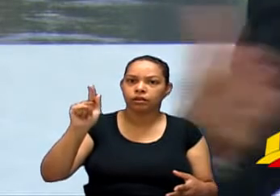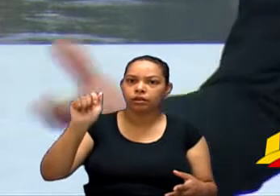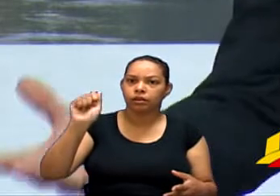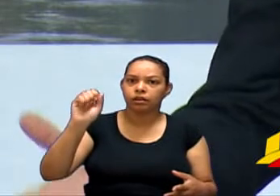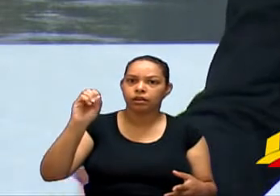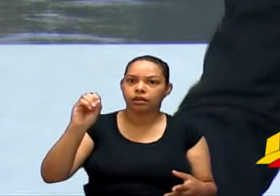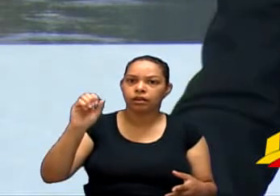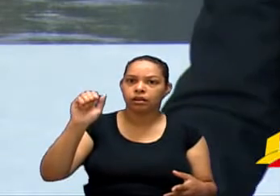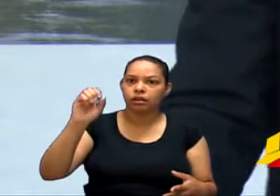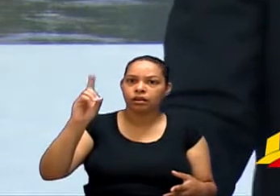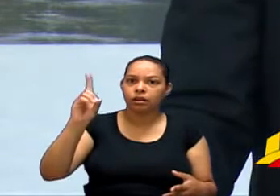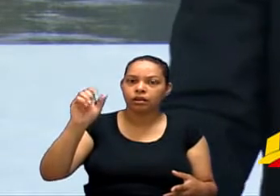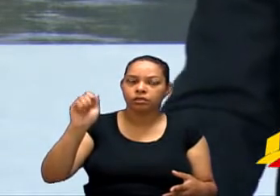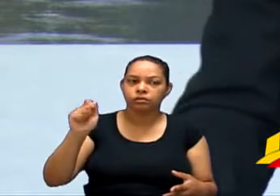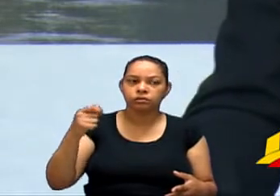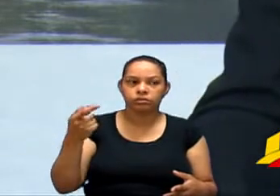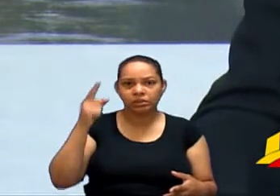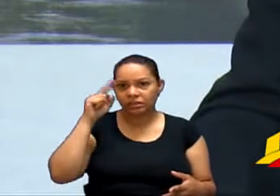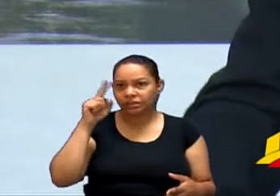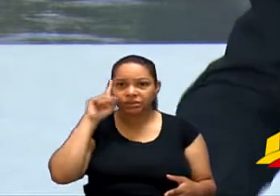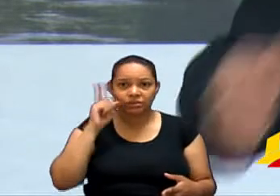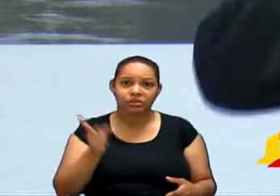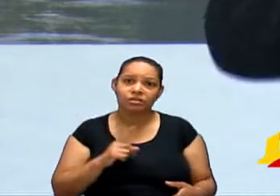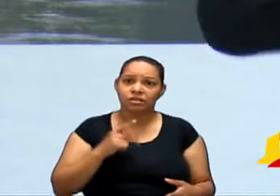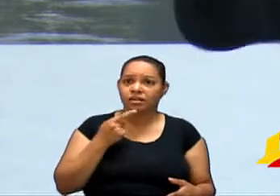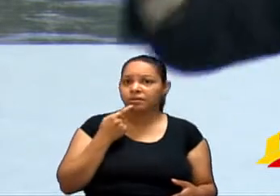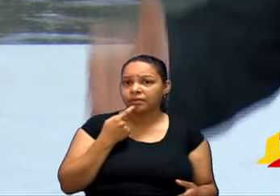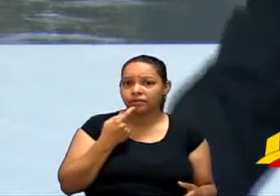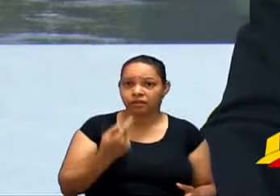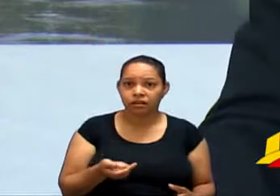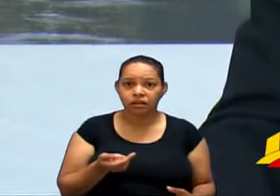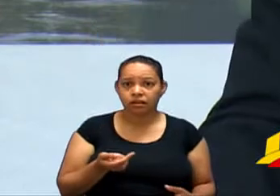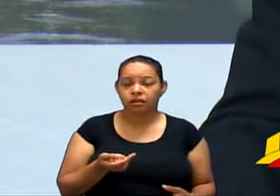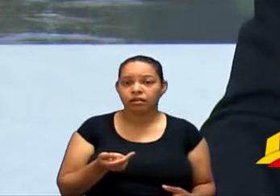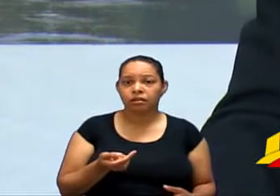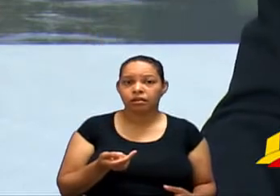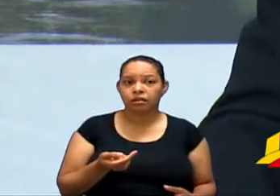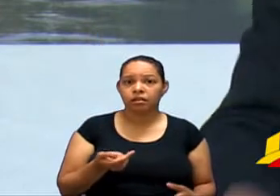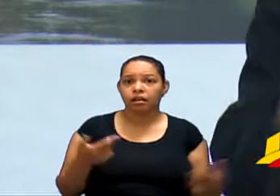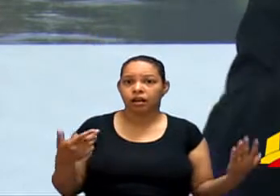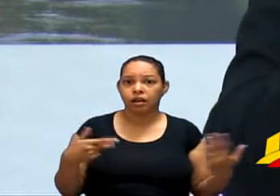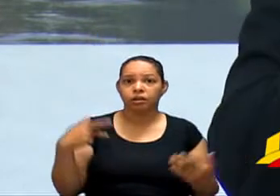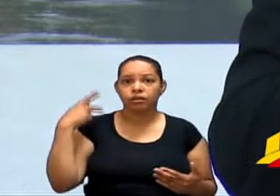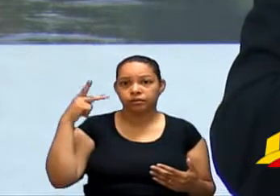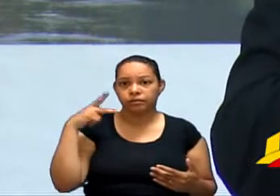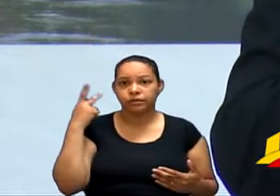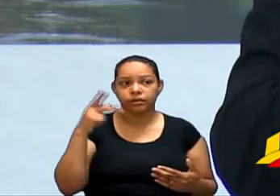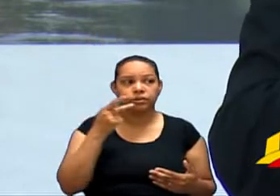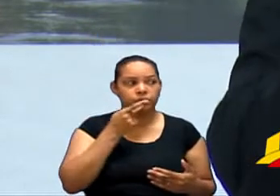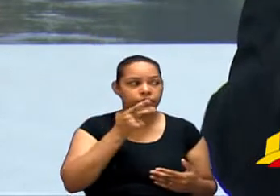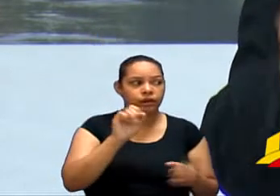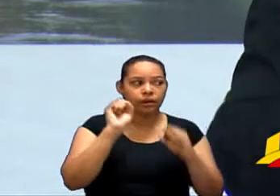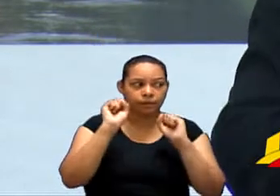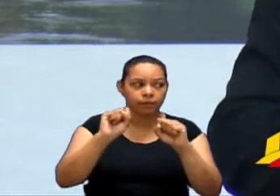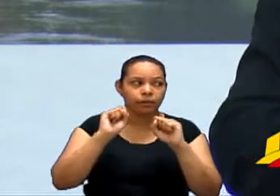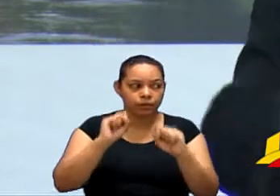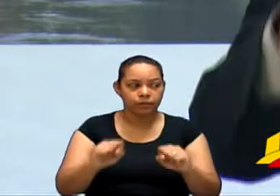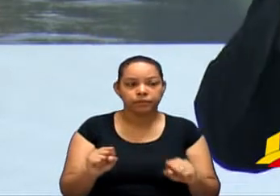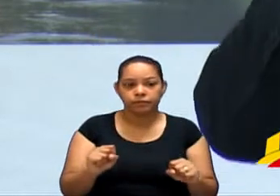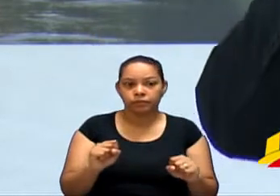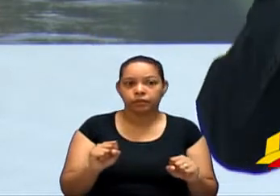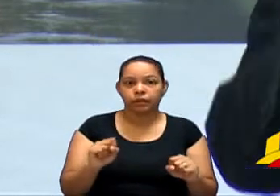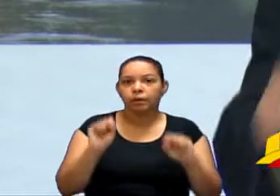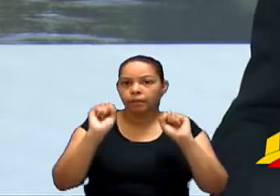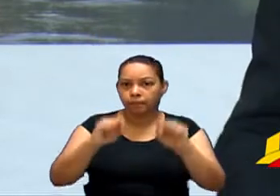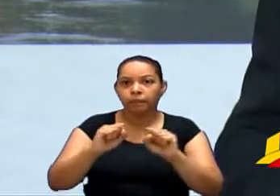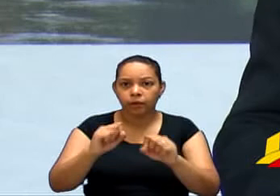não sabe o que tá falando essa fica a minha questão até para os vereadores o senhor esteja errado Vereador